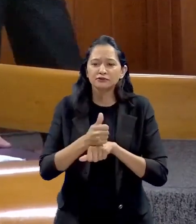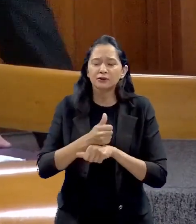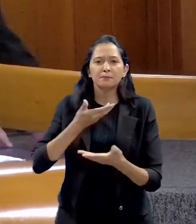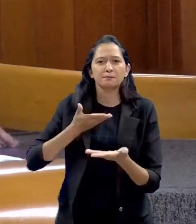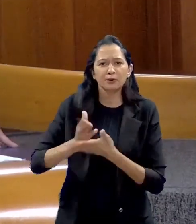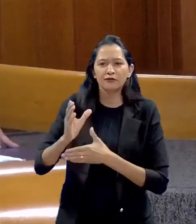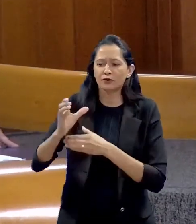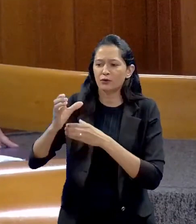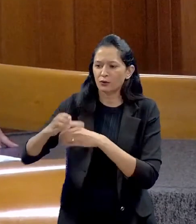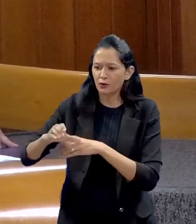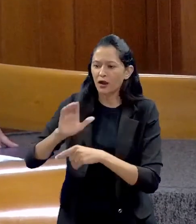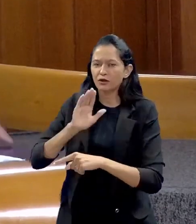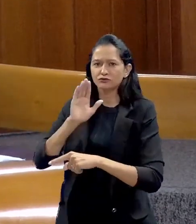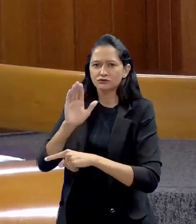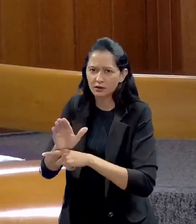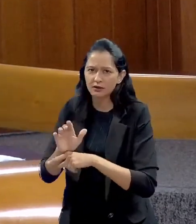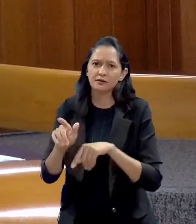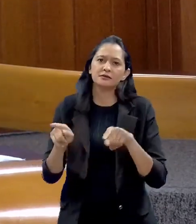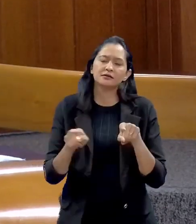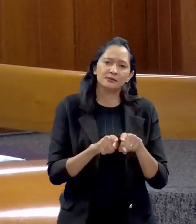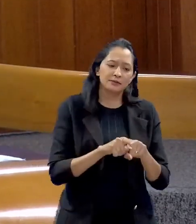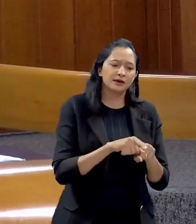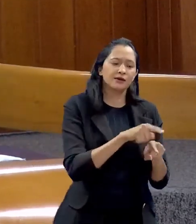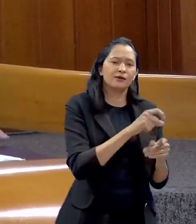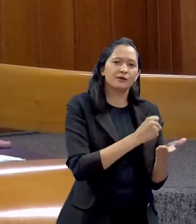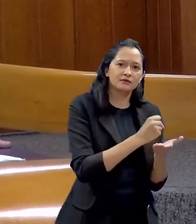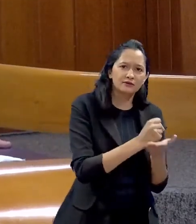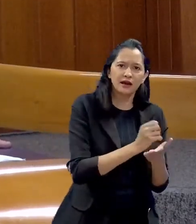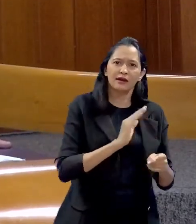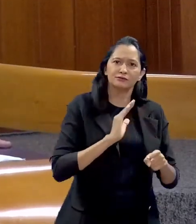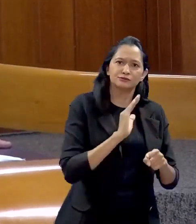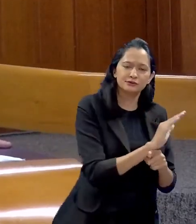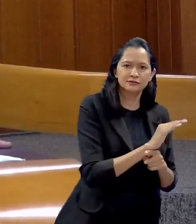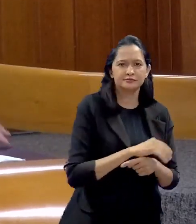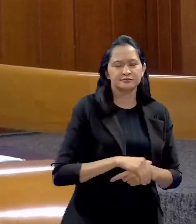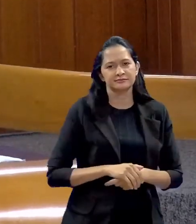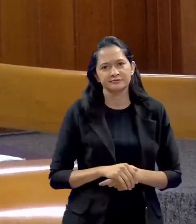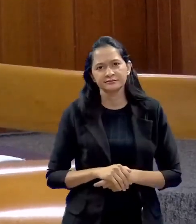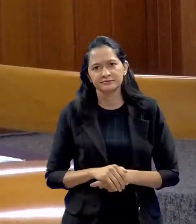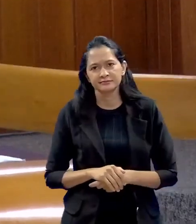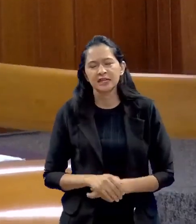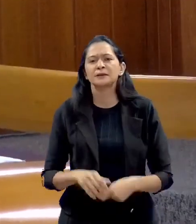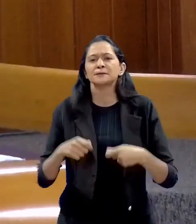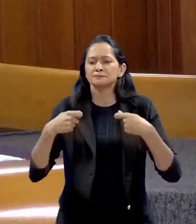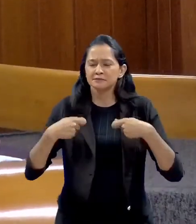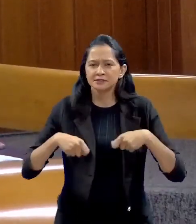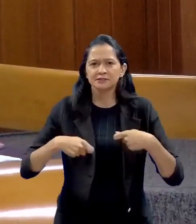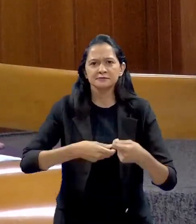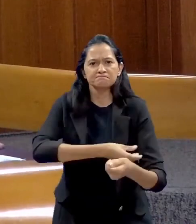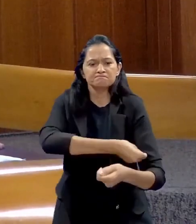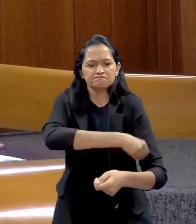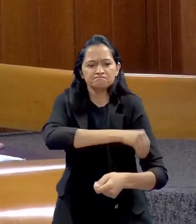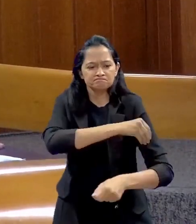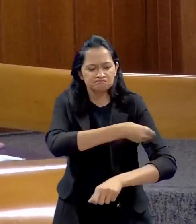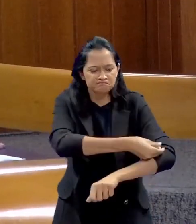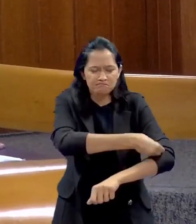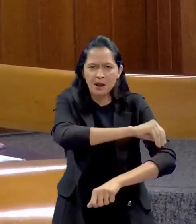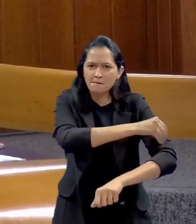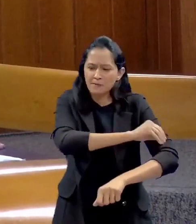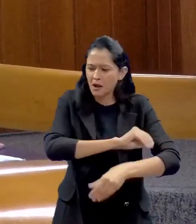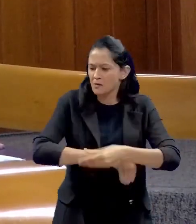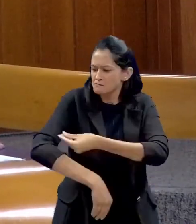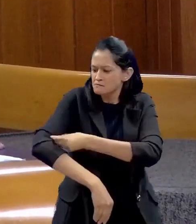precisamos de ajudar os temporários. Nós temos que mostrar, gente. Regaçar a manga da